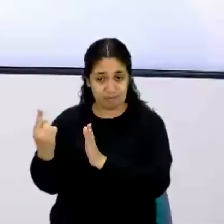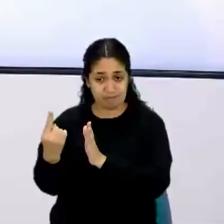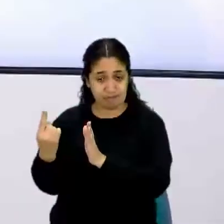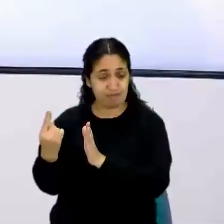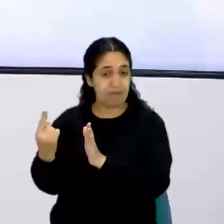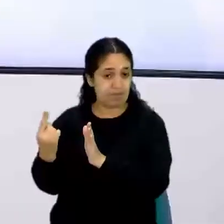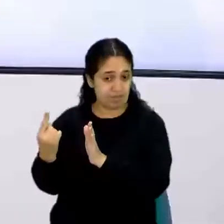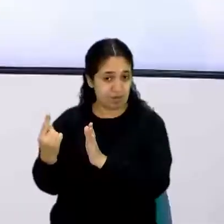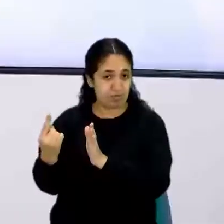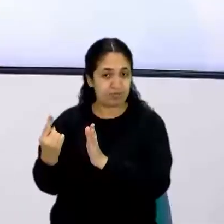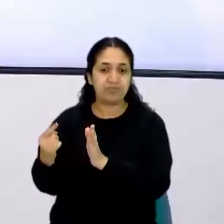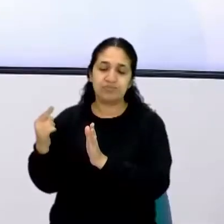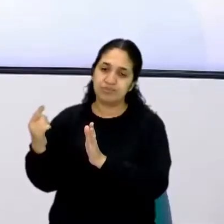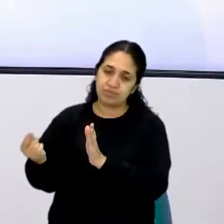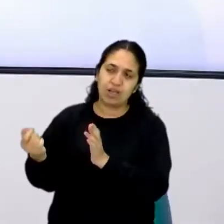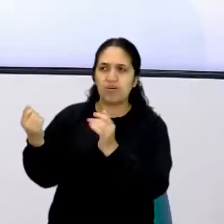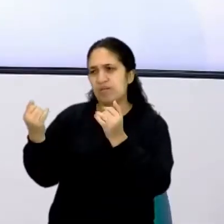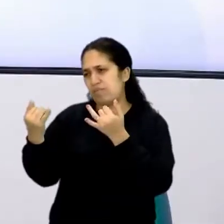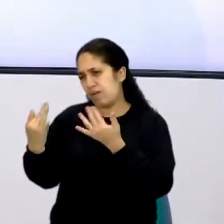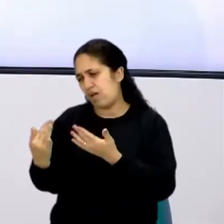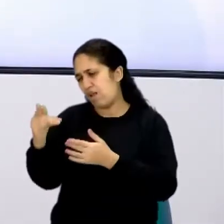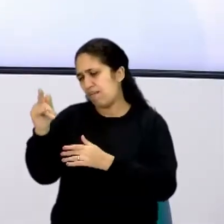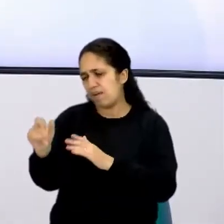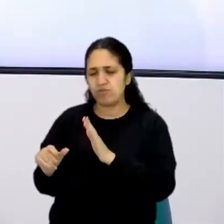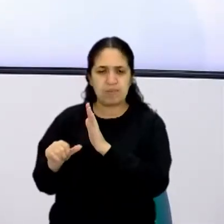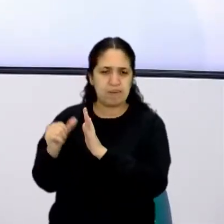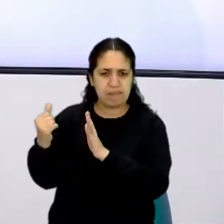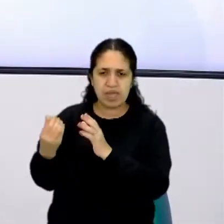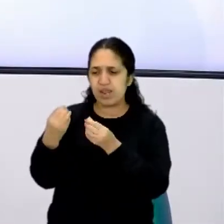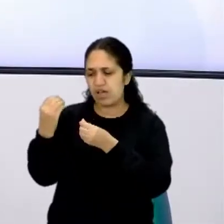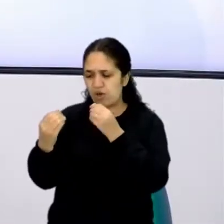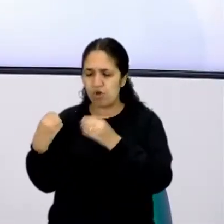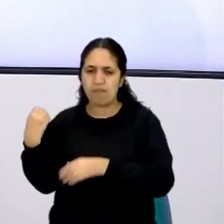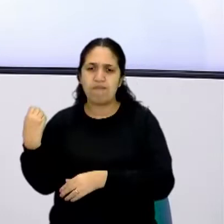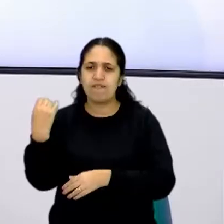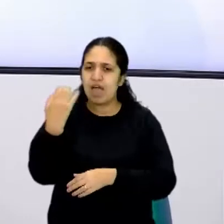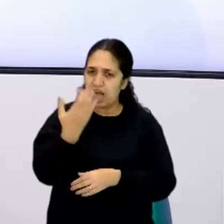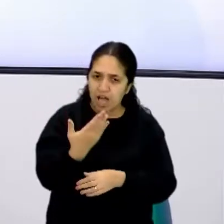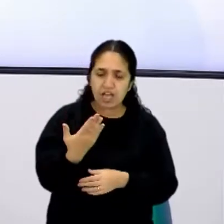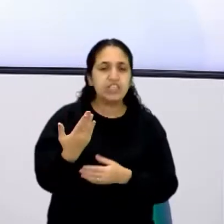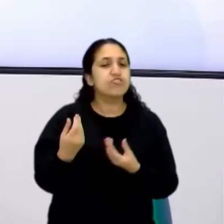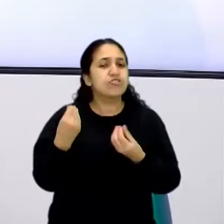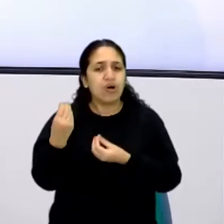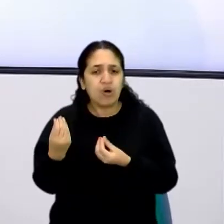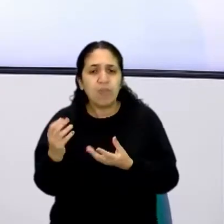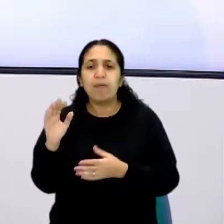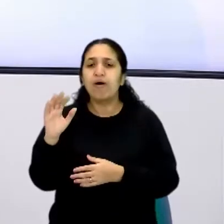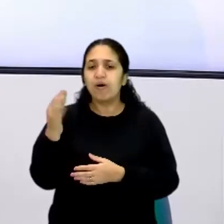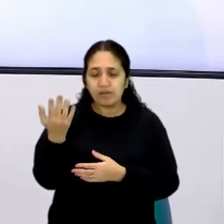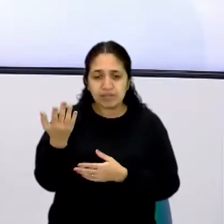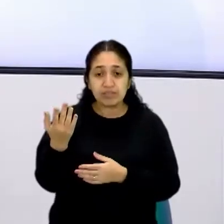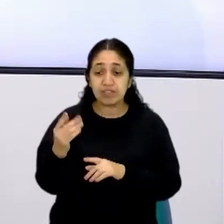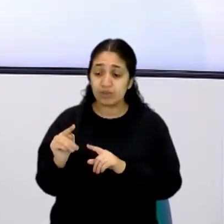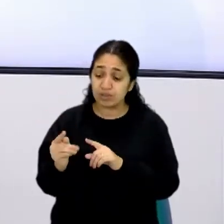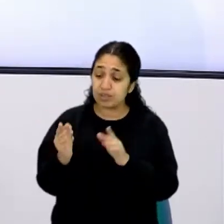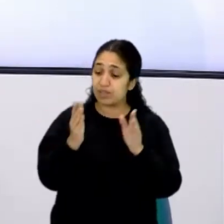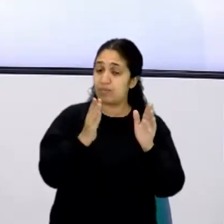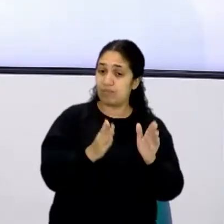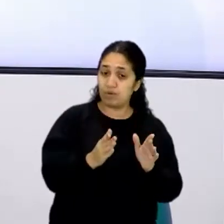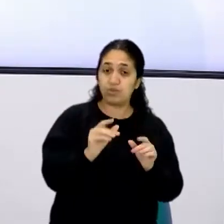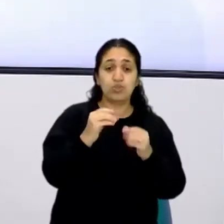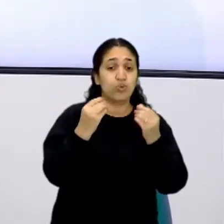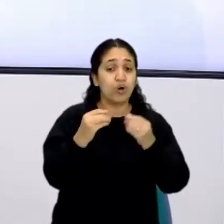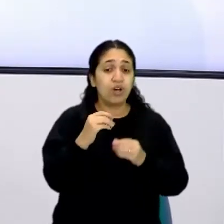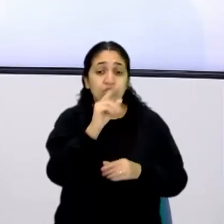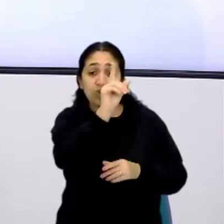aí falando quem foi a primeira pessoa, como é que foi essa primeira viagem, né, ao universo. Depois ele fala quando o homem pisou